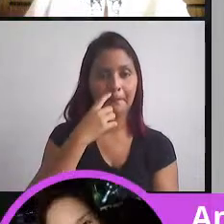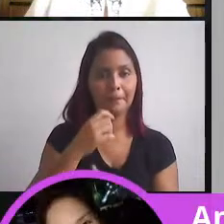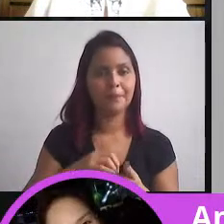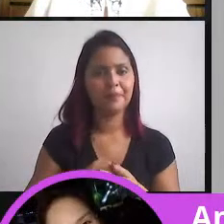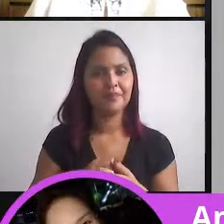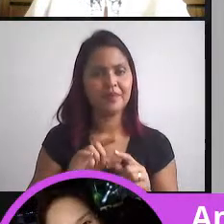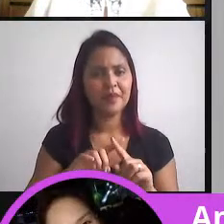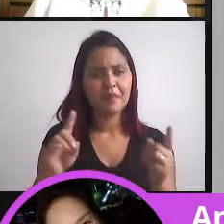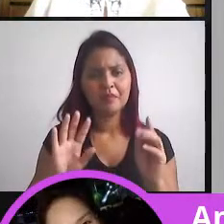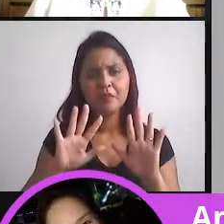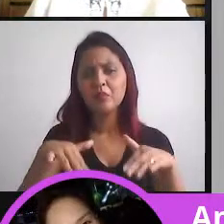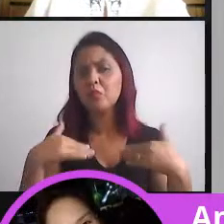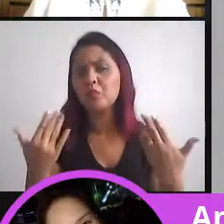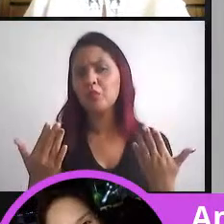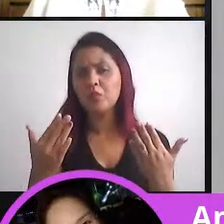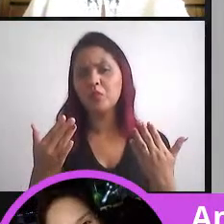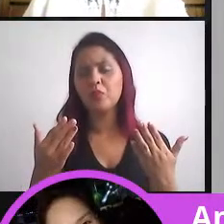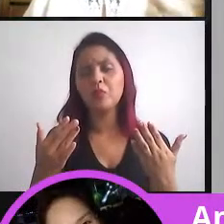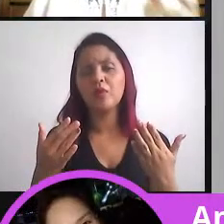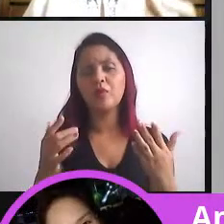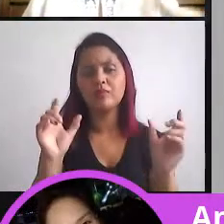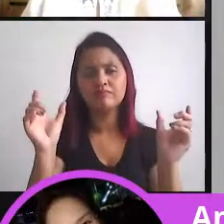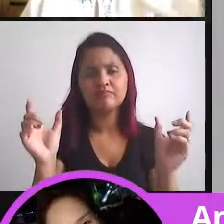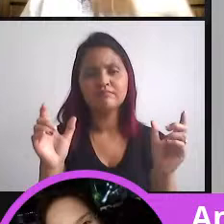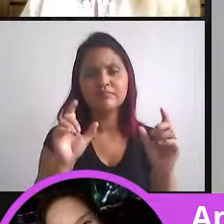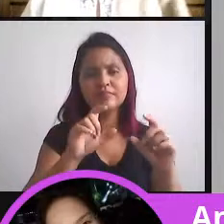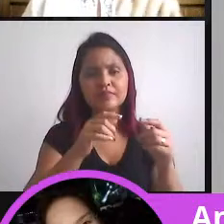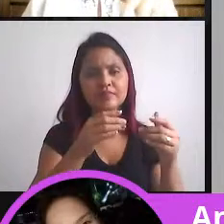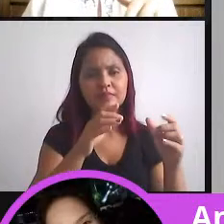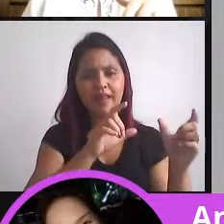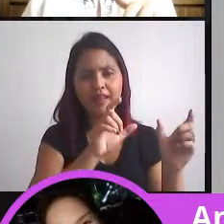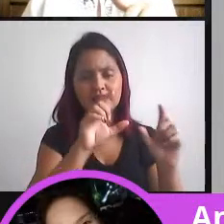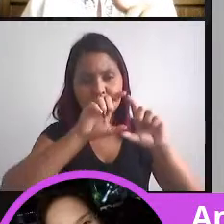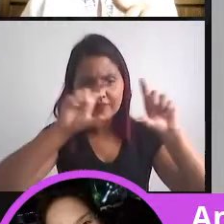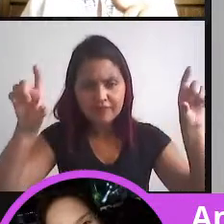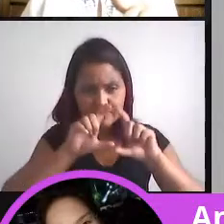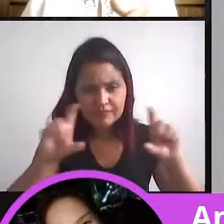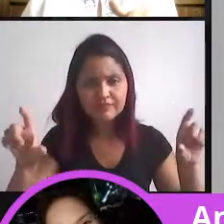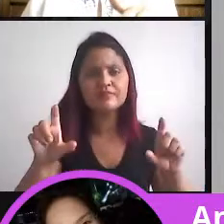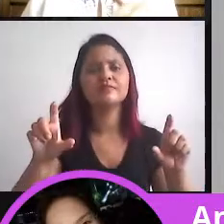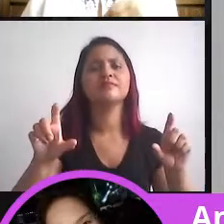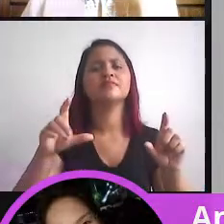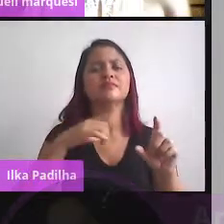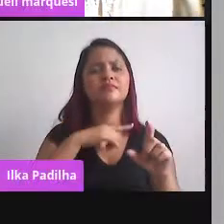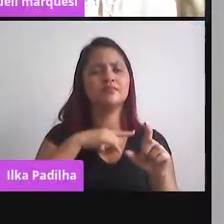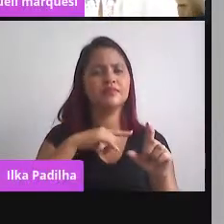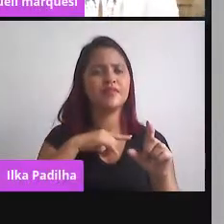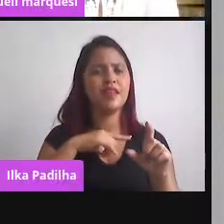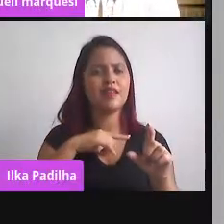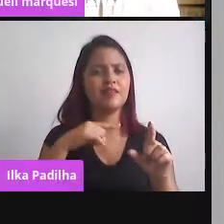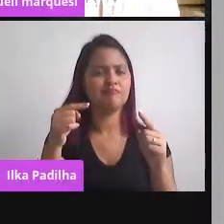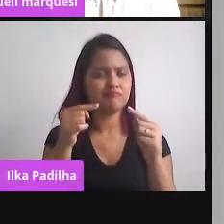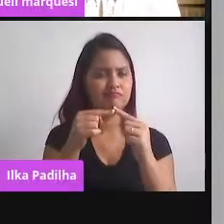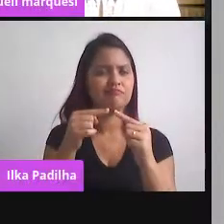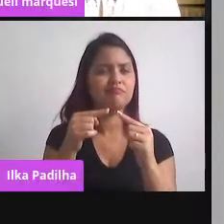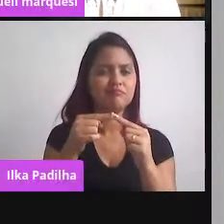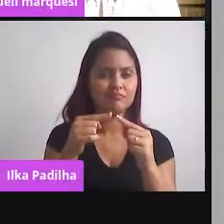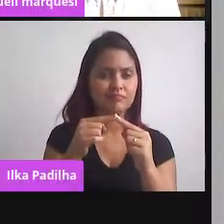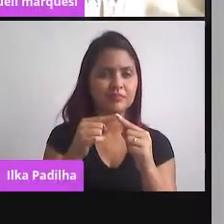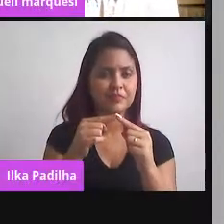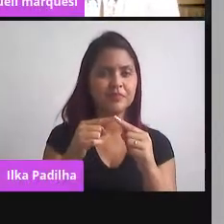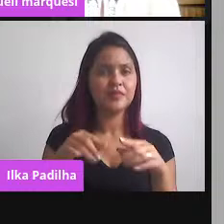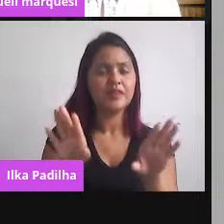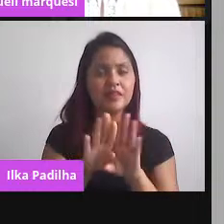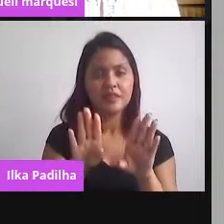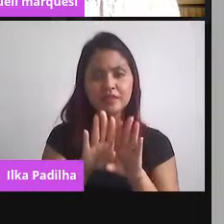que tipo de sentença exerce função nessas partes, né? E daí ainda, decorrente de tudo